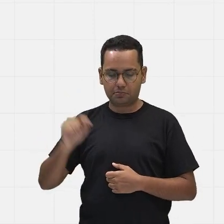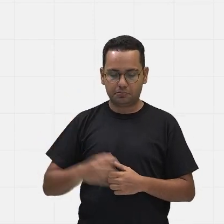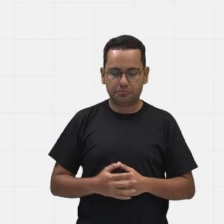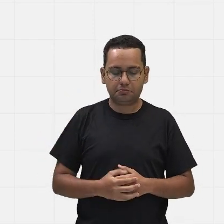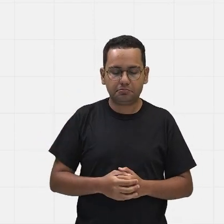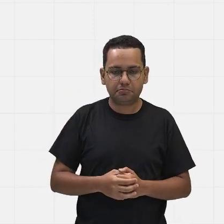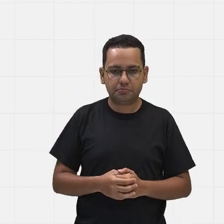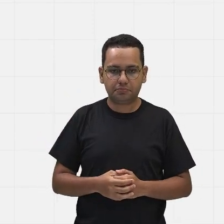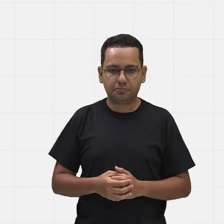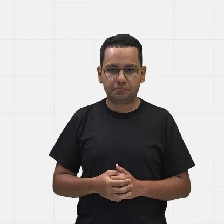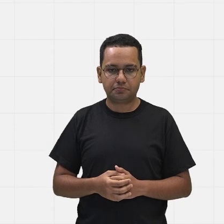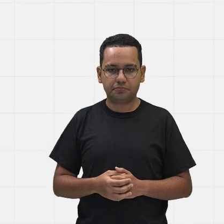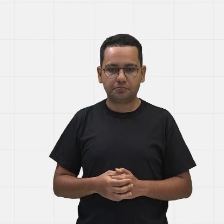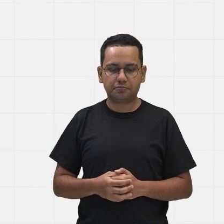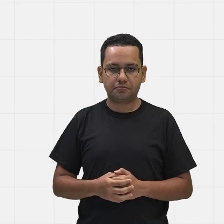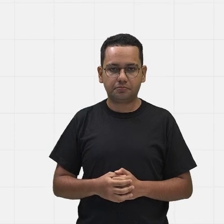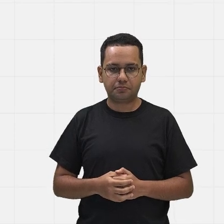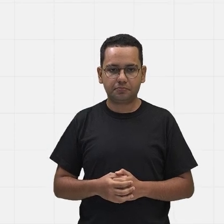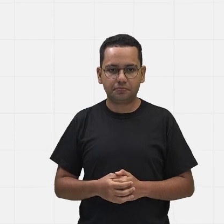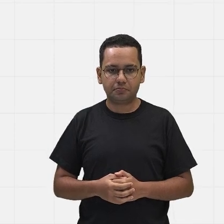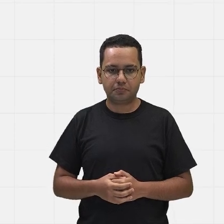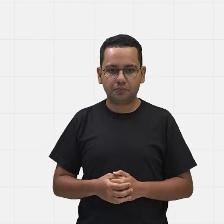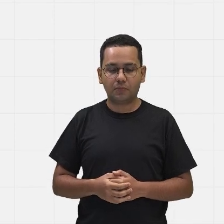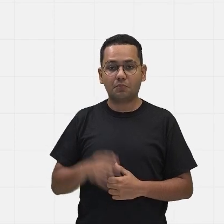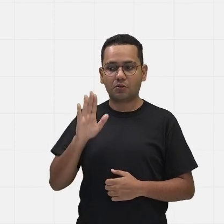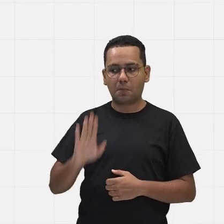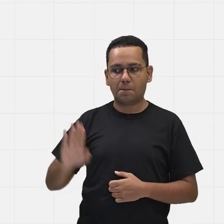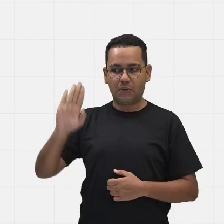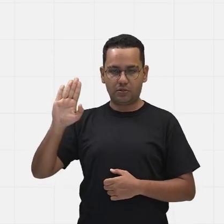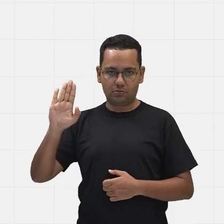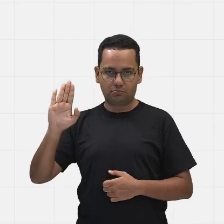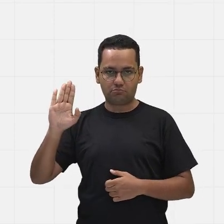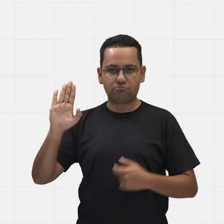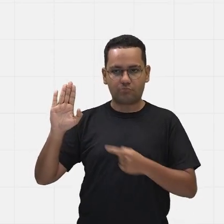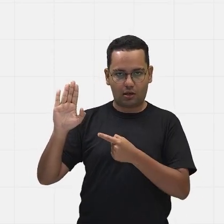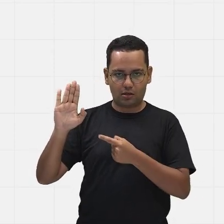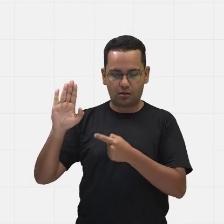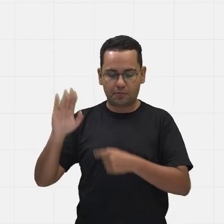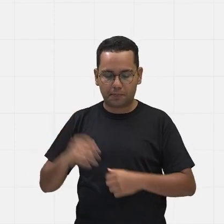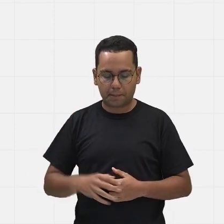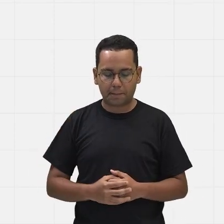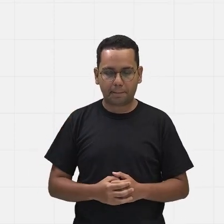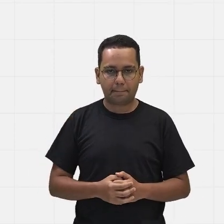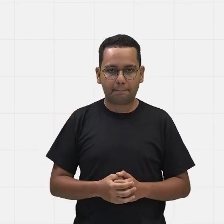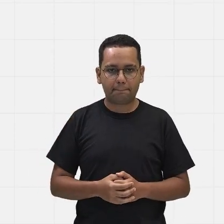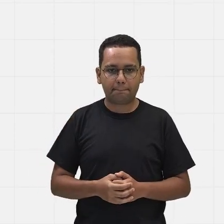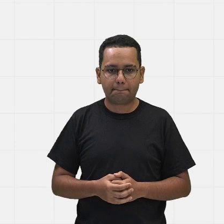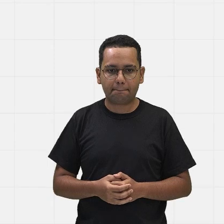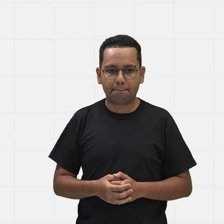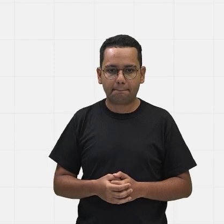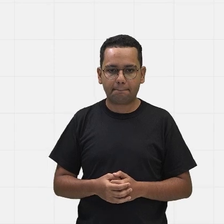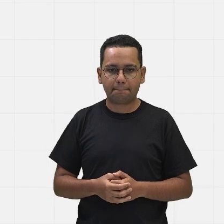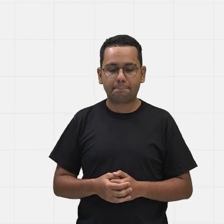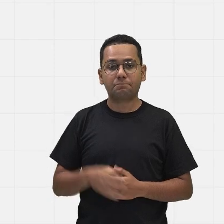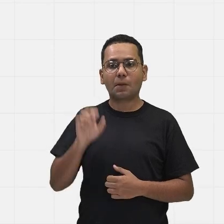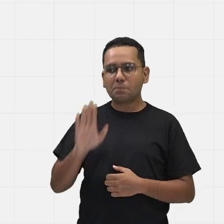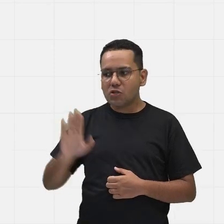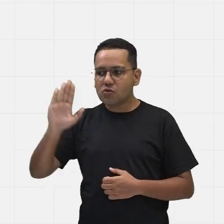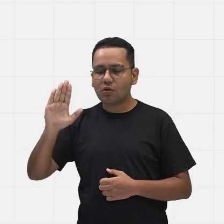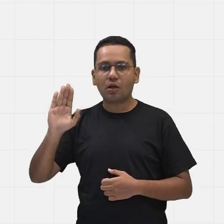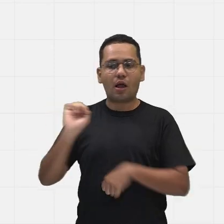cima desse ícone para fazer o pedido de vez. Fez o pedido de vez, aí só é aguardar na